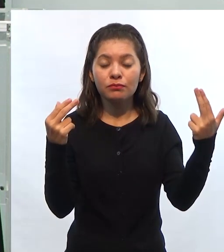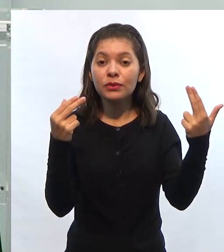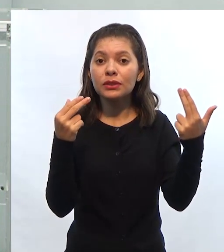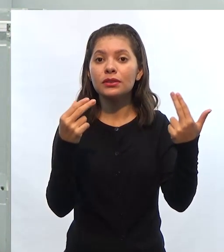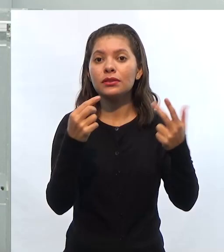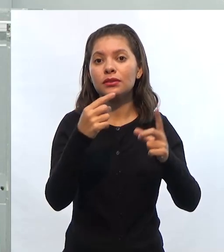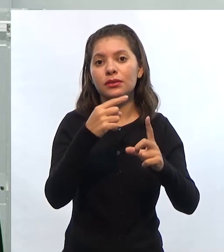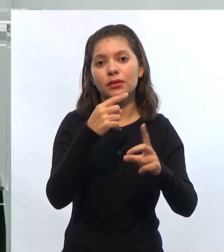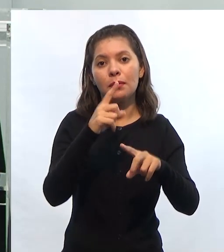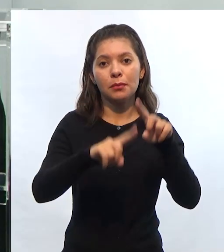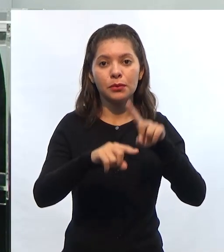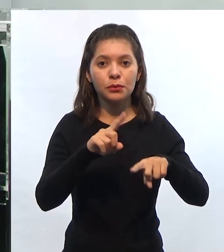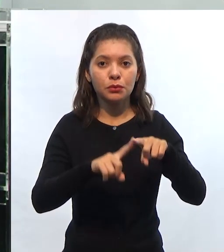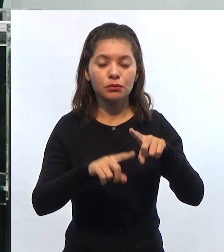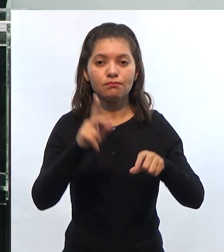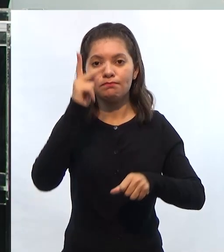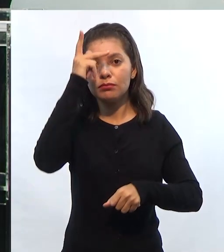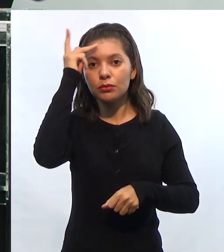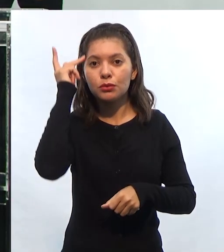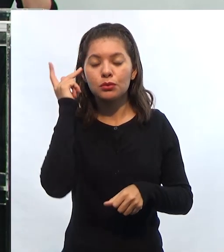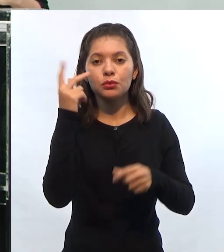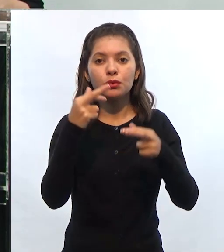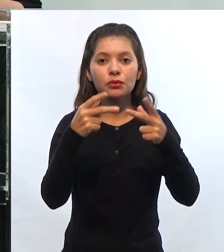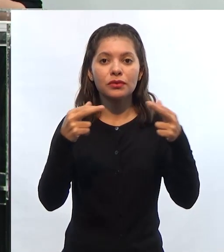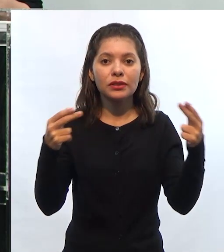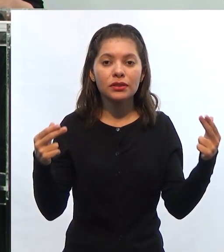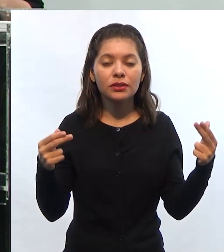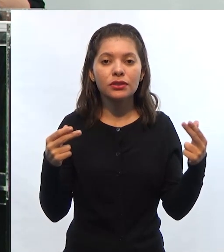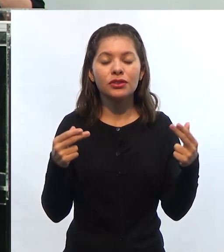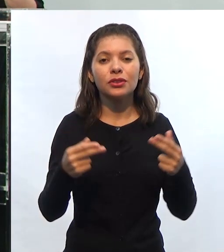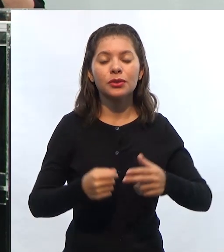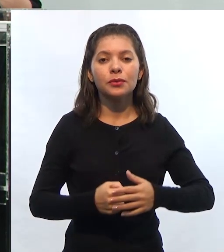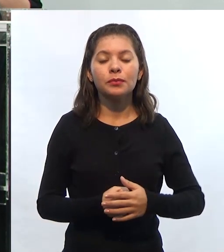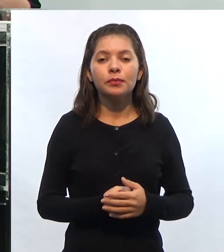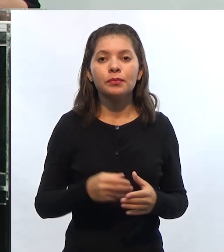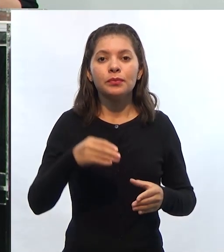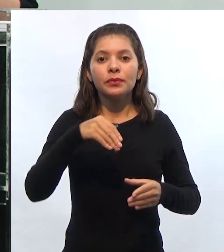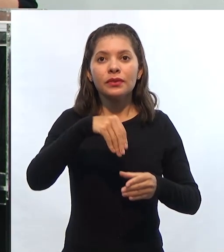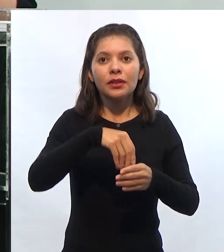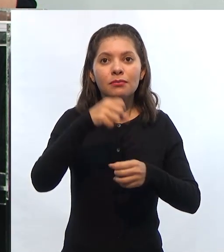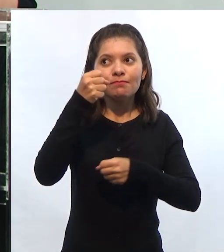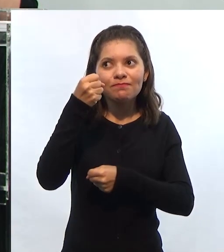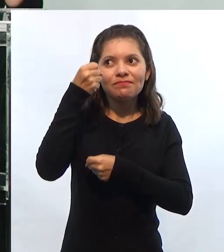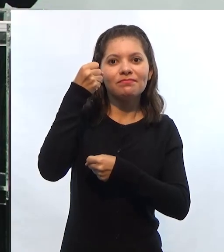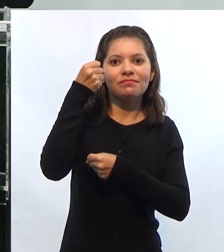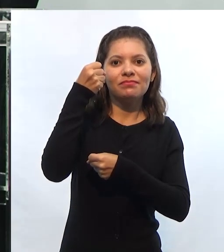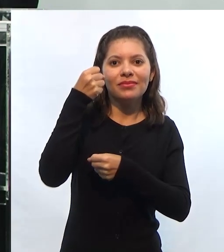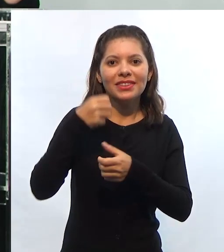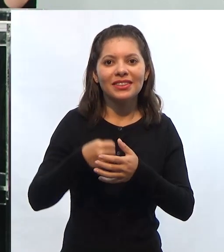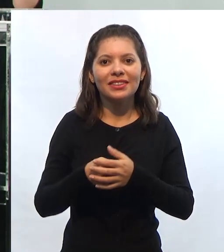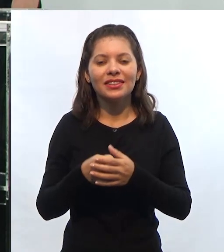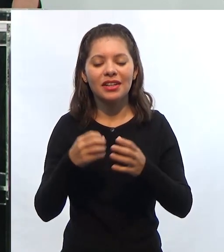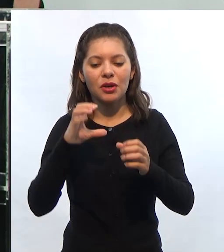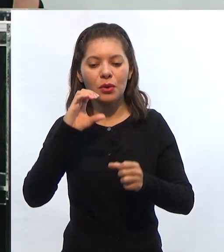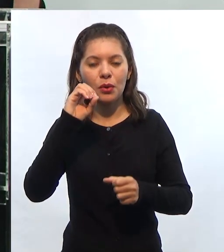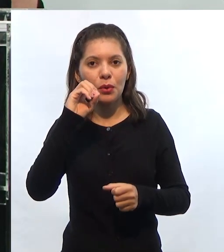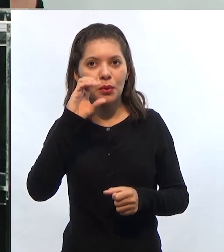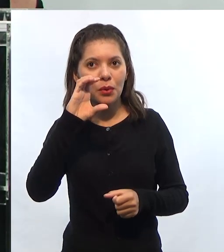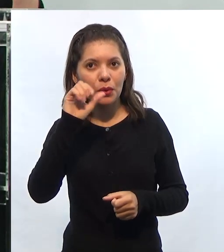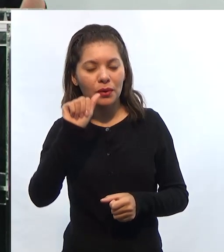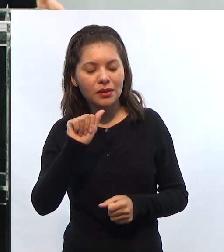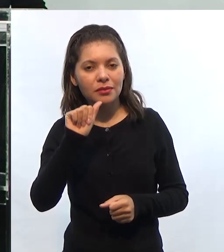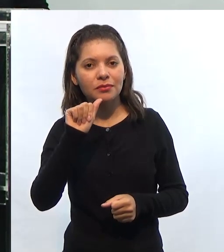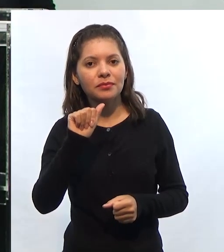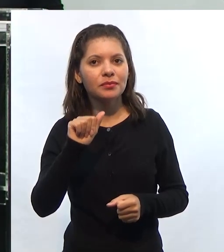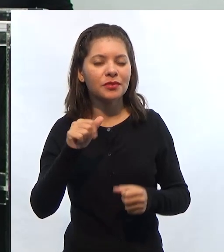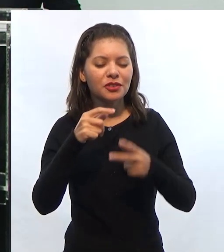diferentes, para públicos diferentes, né? E ela, dentro mesmo do guarda-chuva Coca-Cola, a gente encontra alguns